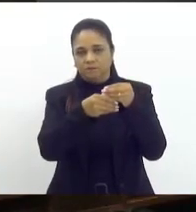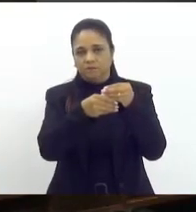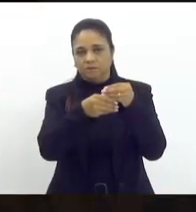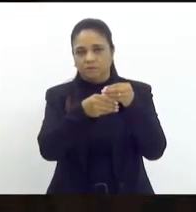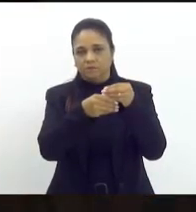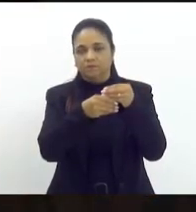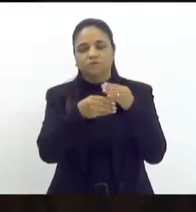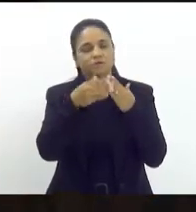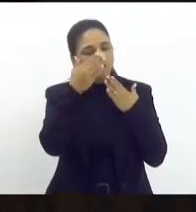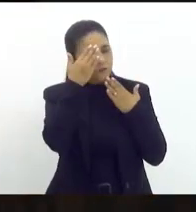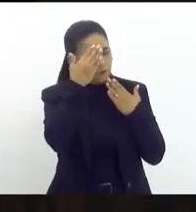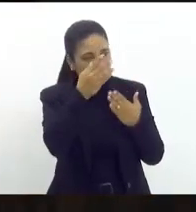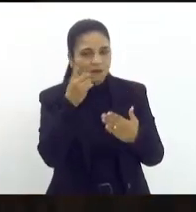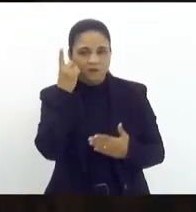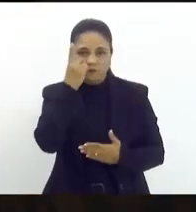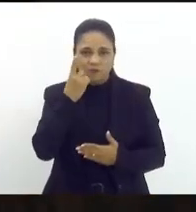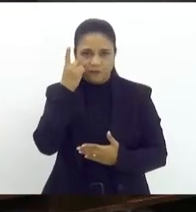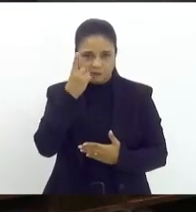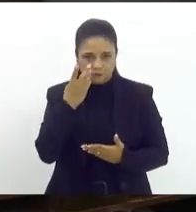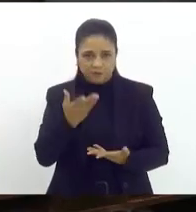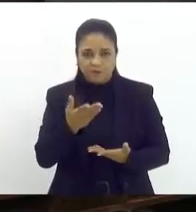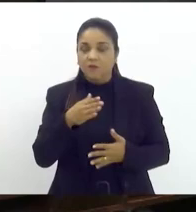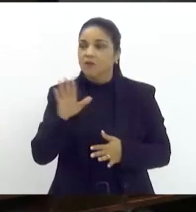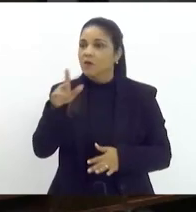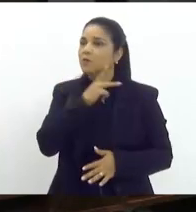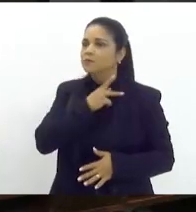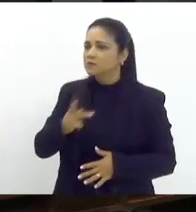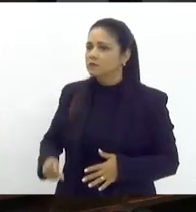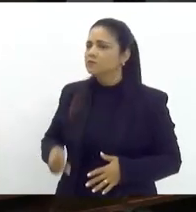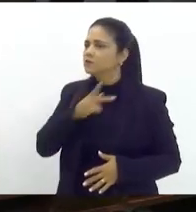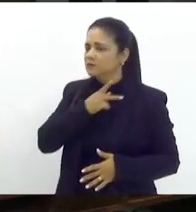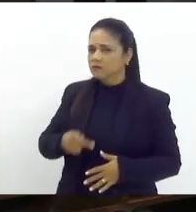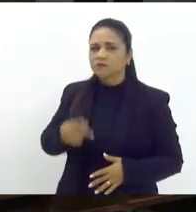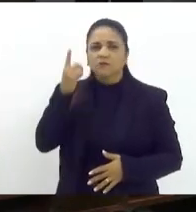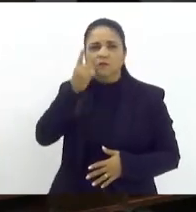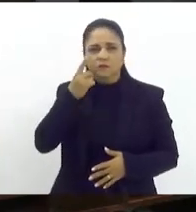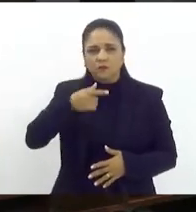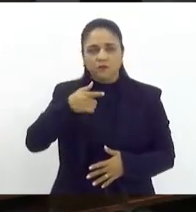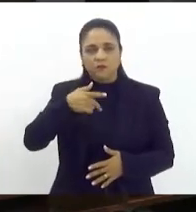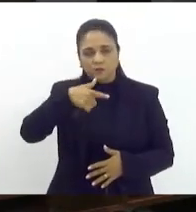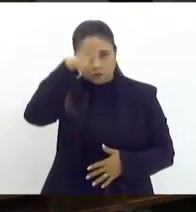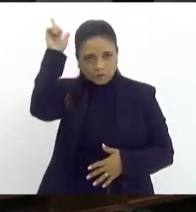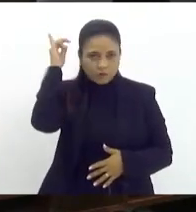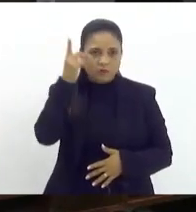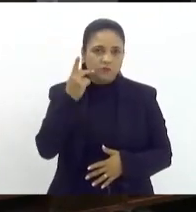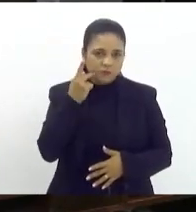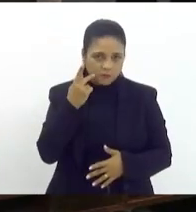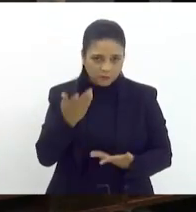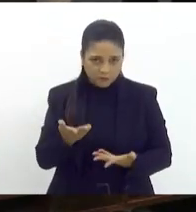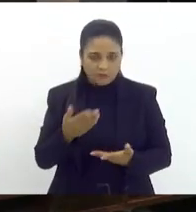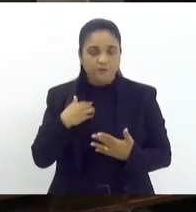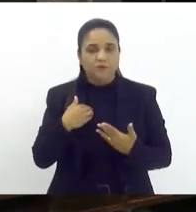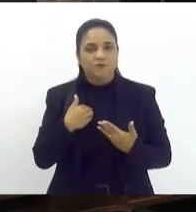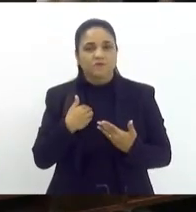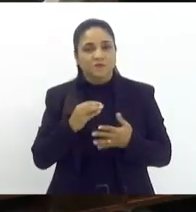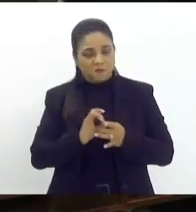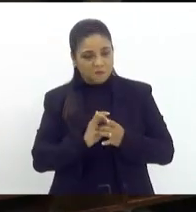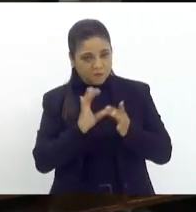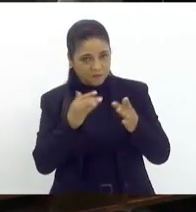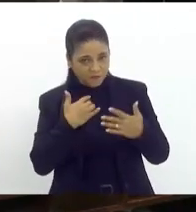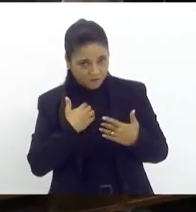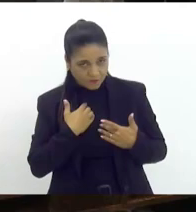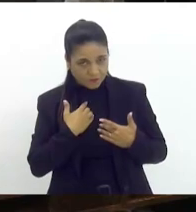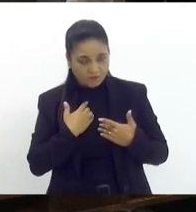Obrigado Deputado Luiz Paulo por favor senhor me permite fazer